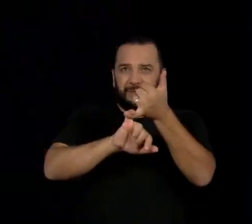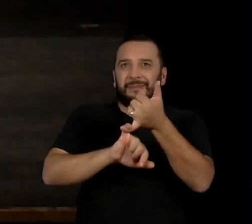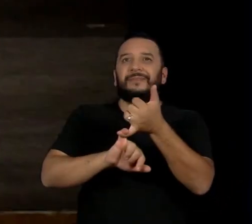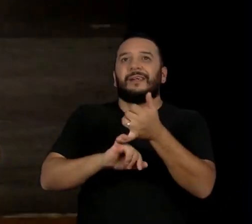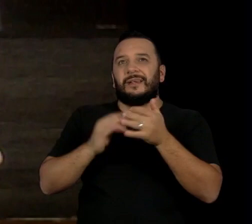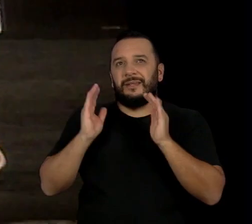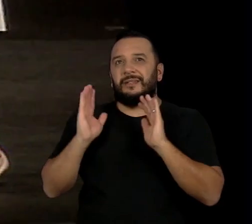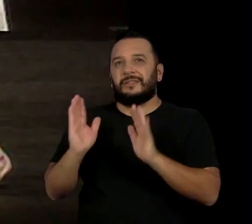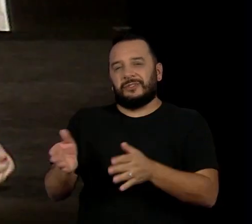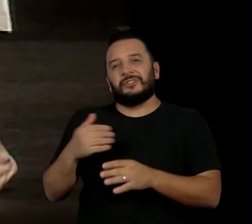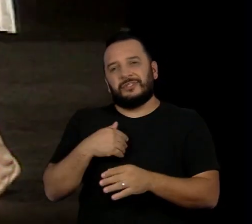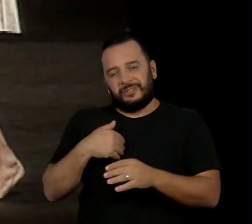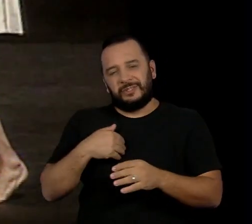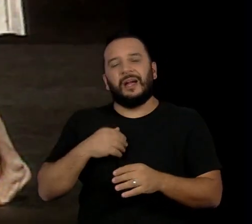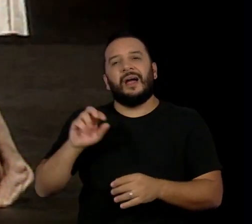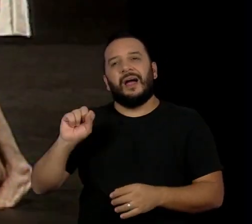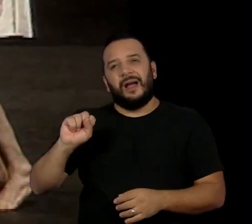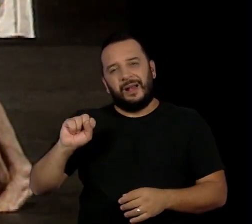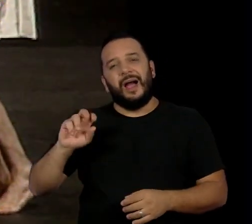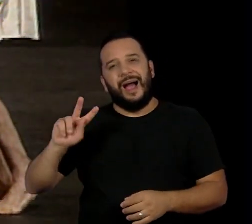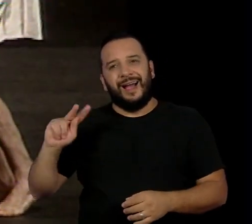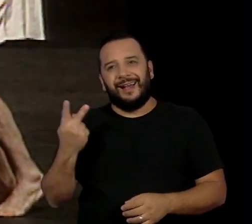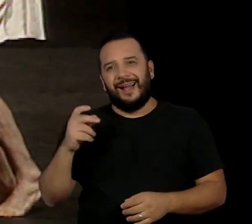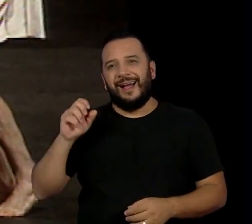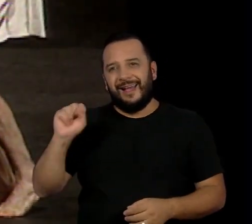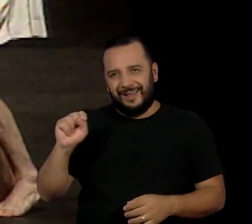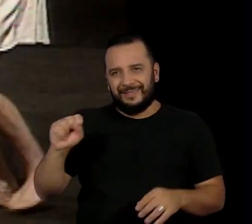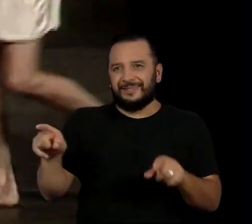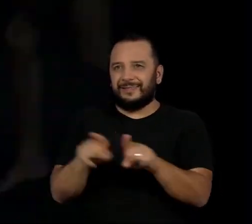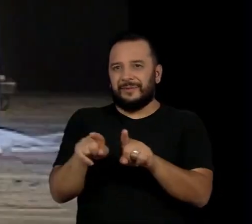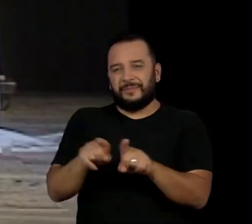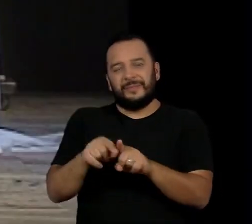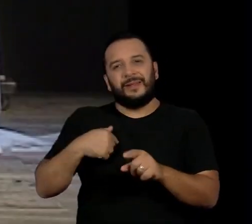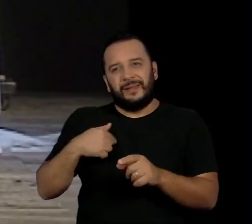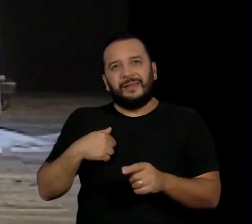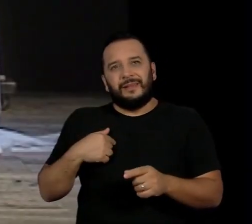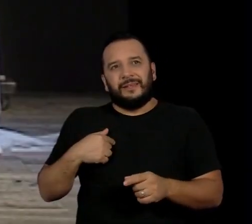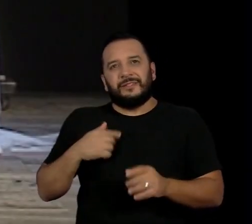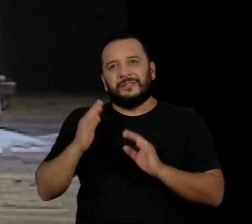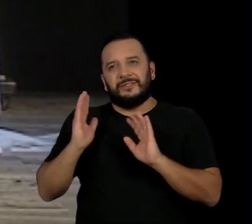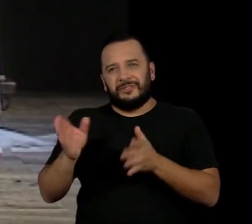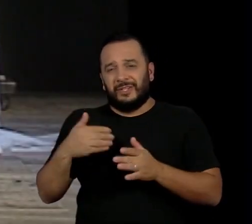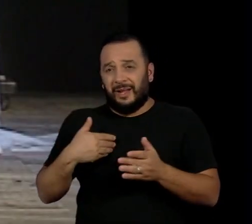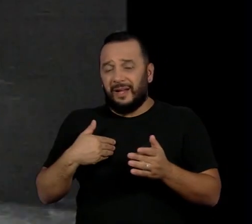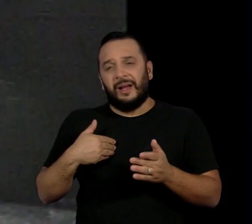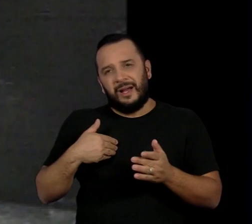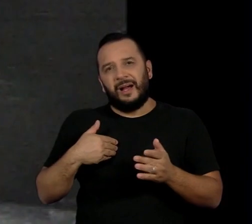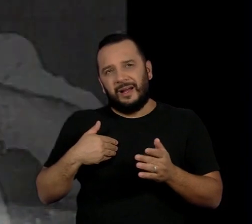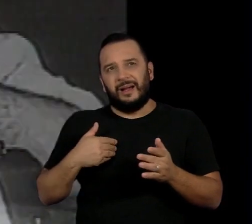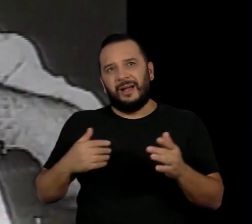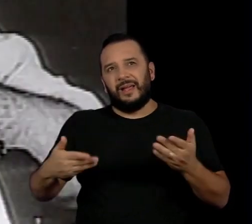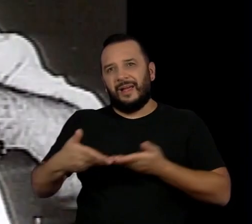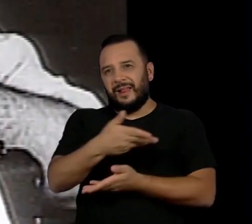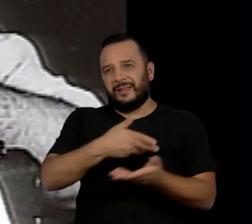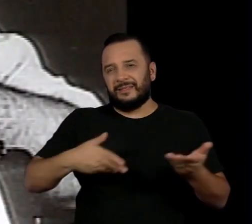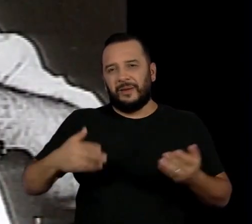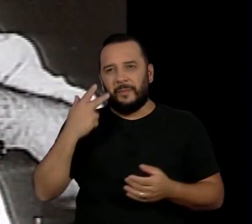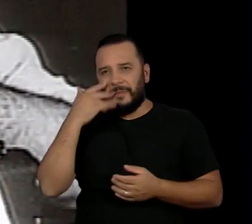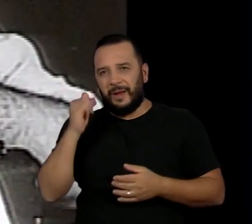e a homossexualidade. A mesma temática polêmica que causara sua tragédia